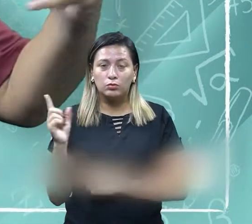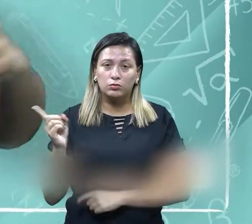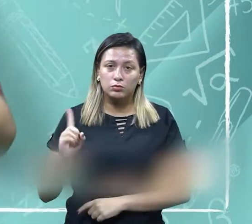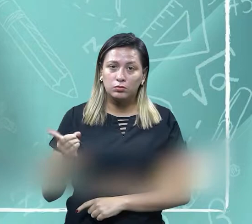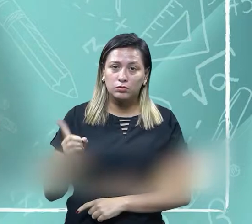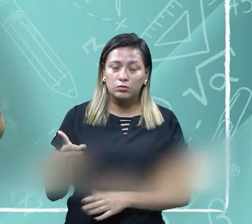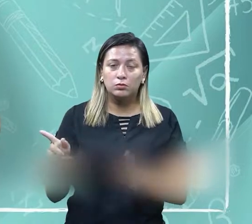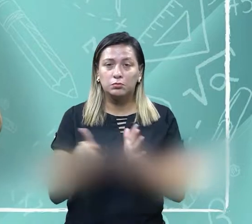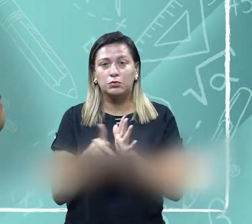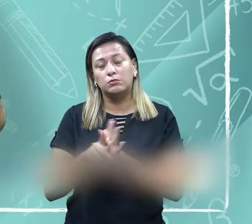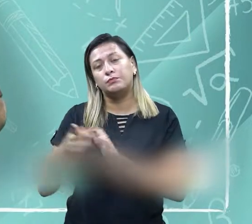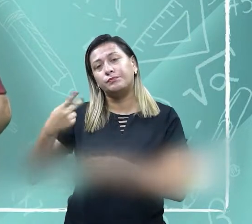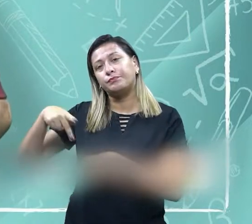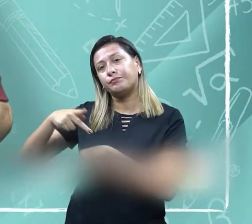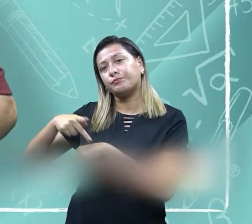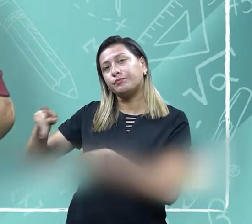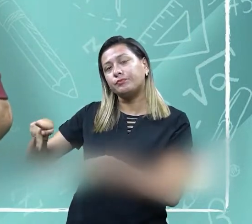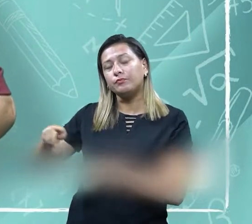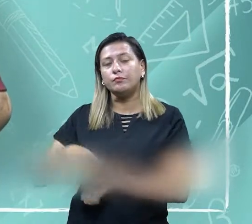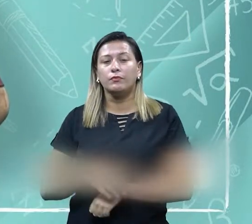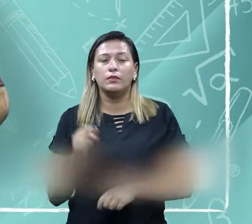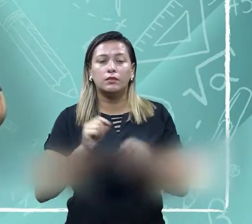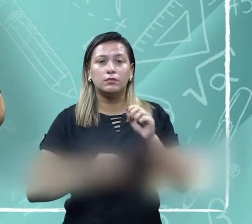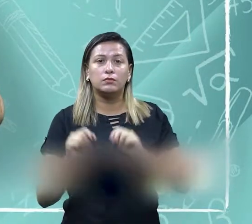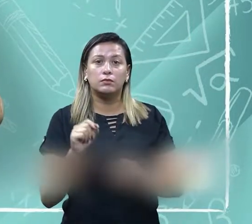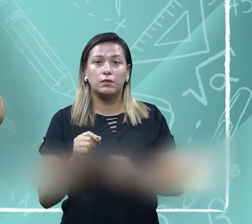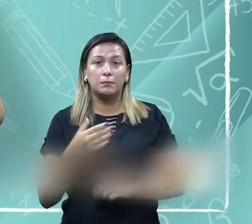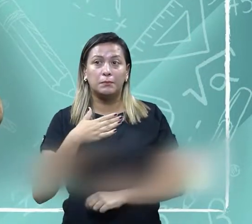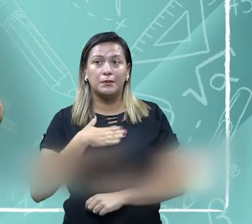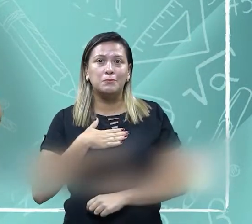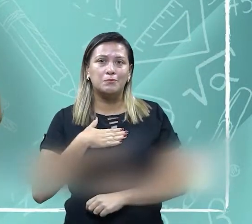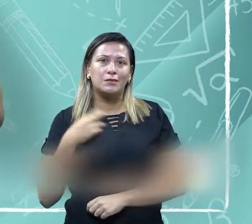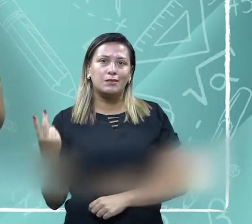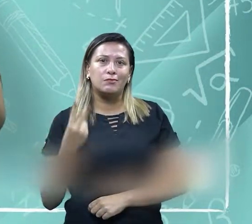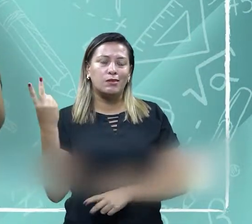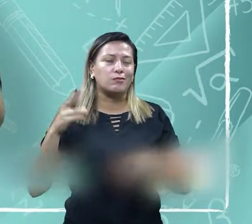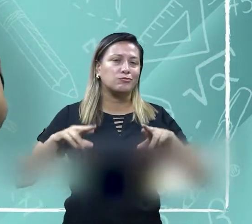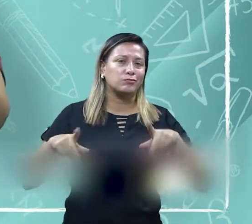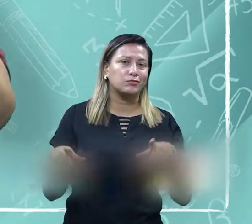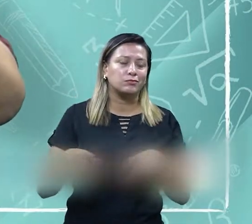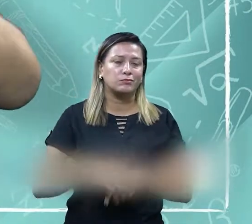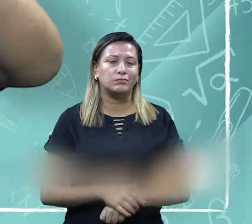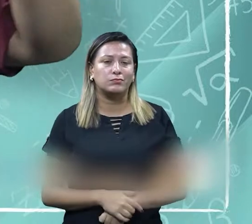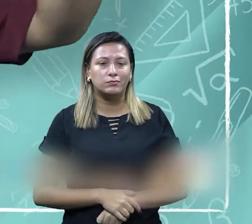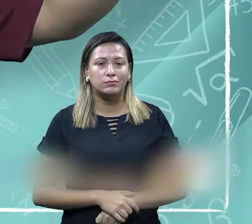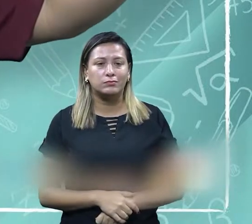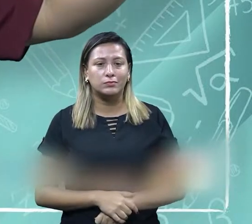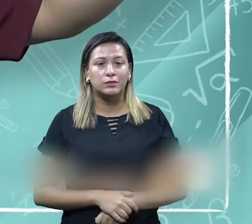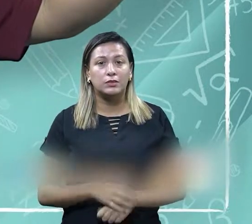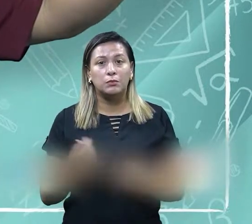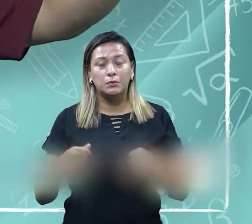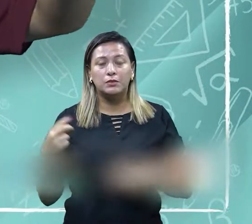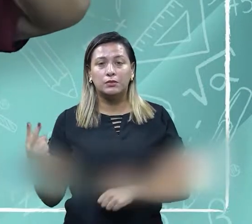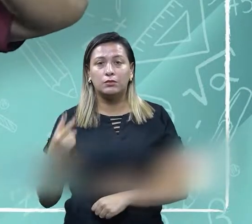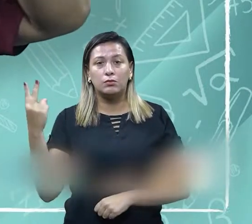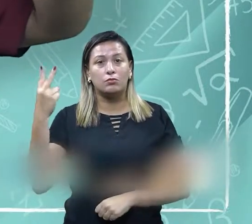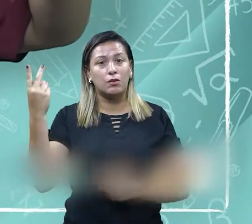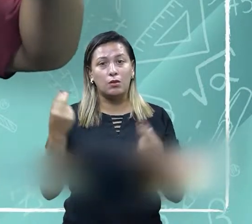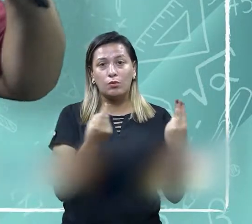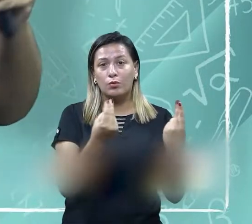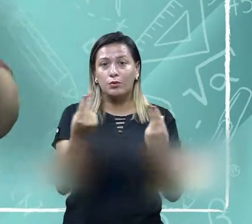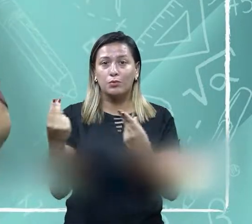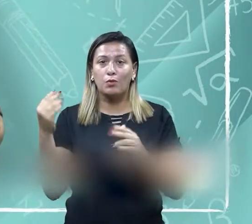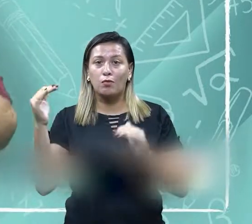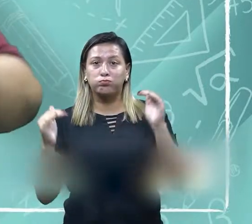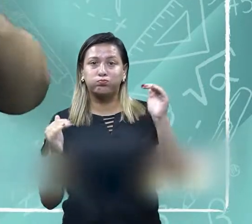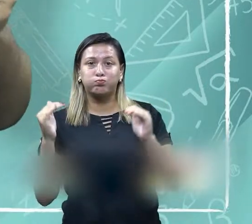certo país, para mim, é um outro valor. Então, estabelece um preço unitário para todo mundo